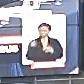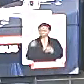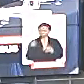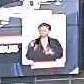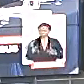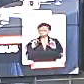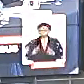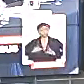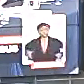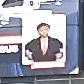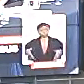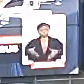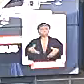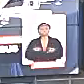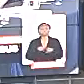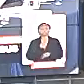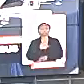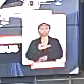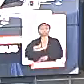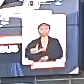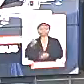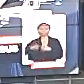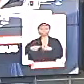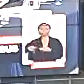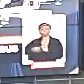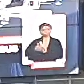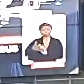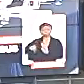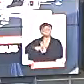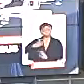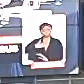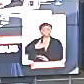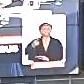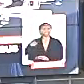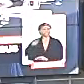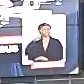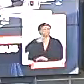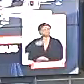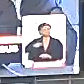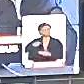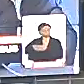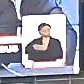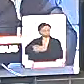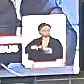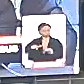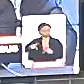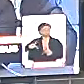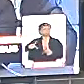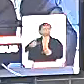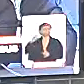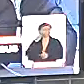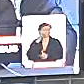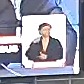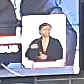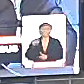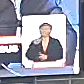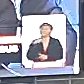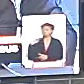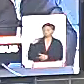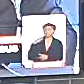cadeirantes Isabel con terrana da minha cidade sei o tanto que ela luta militante nessa situação aí de quando eu virei Vereador ela vem